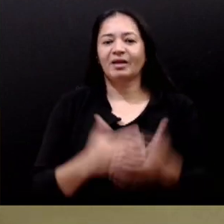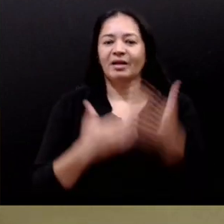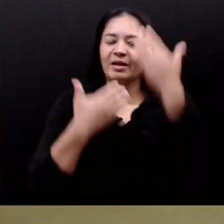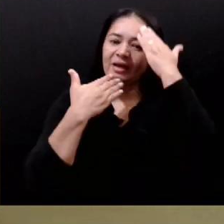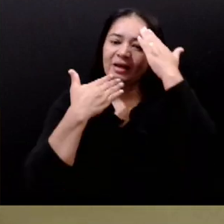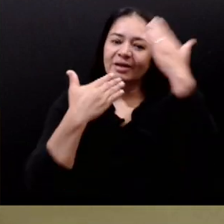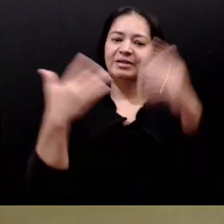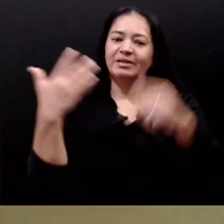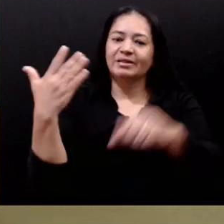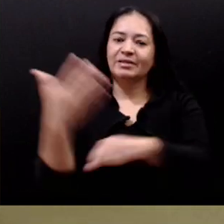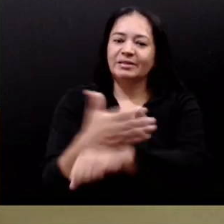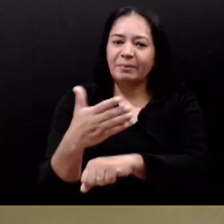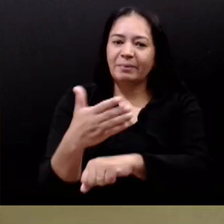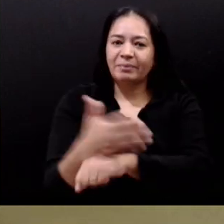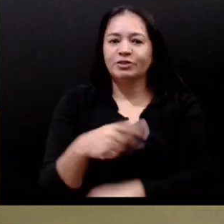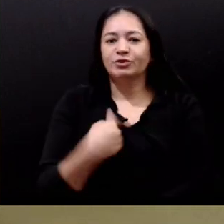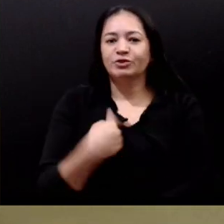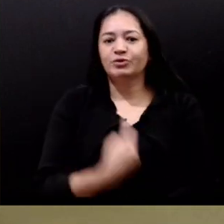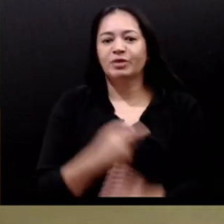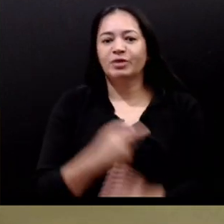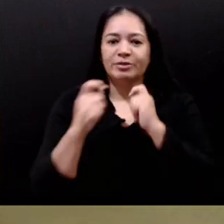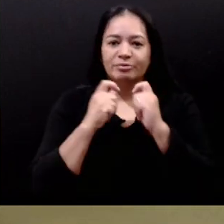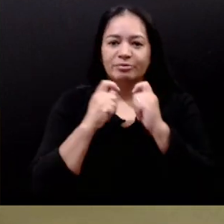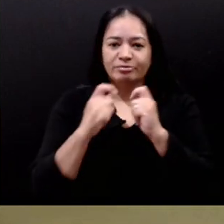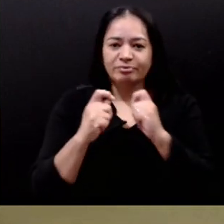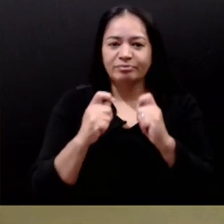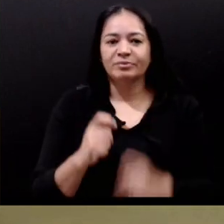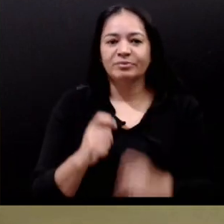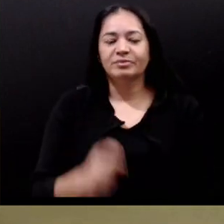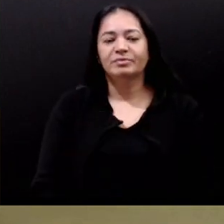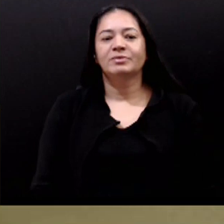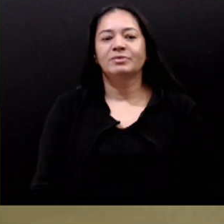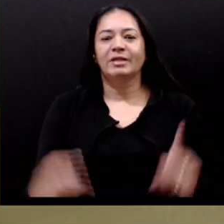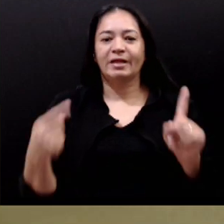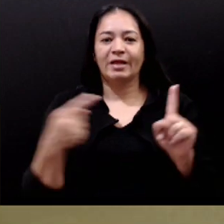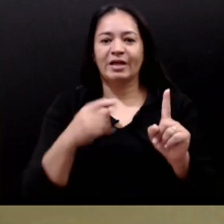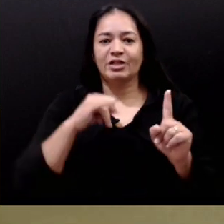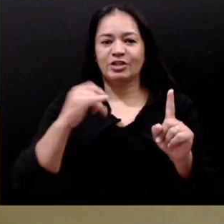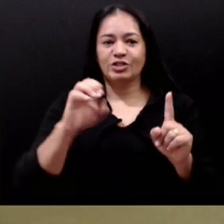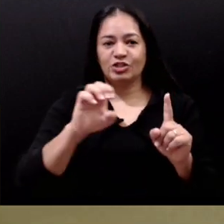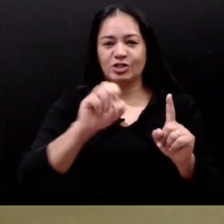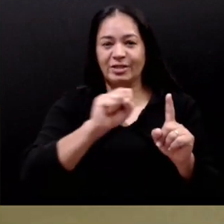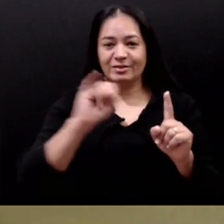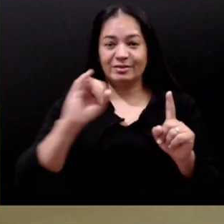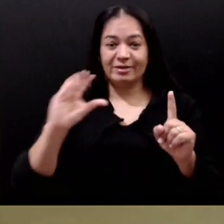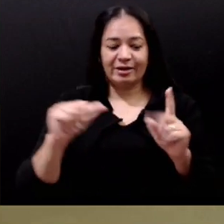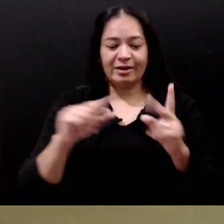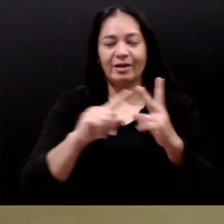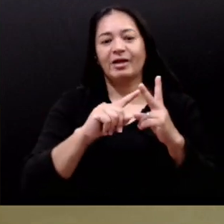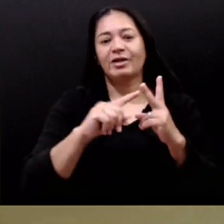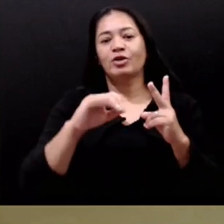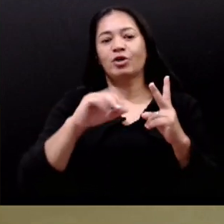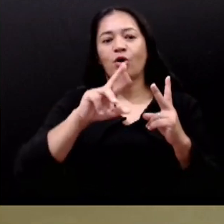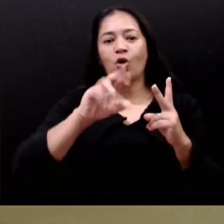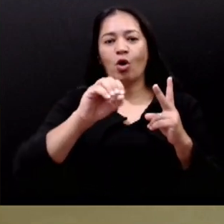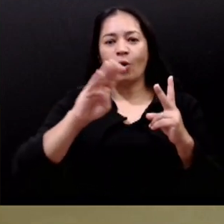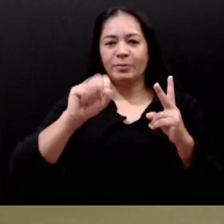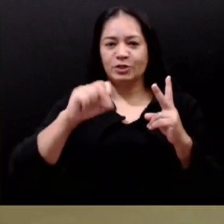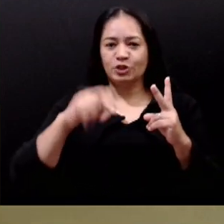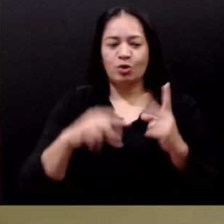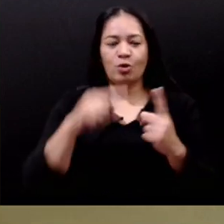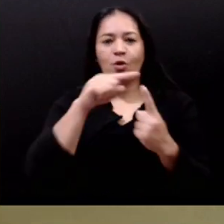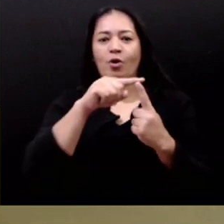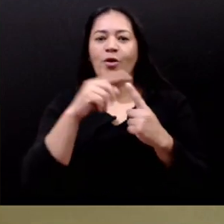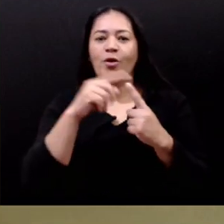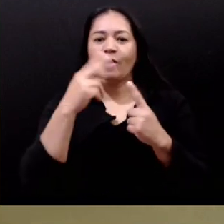dos nossos entrevistados, né? A Jéssica, nutricionista, o Robson, psicólogo. Que legal o nosso bate-papo de hoje, super